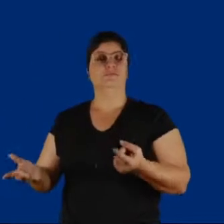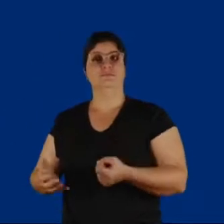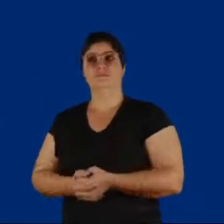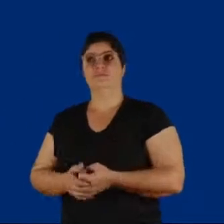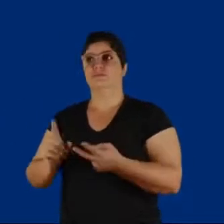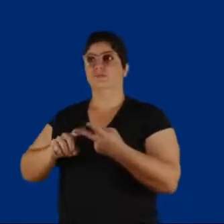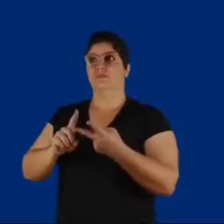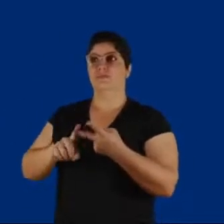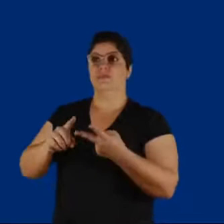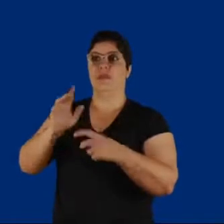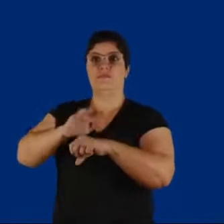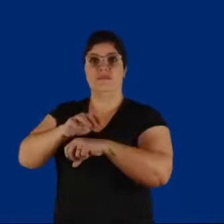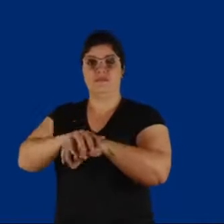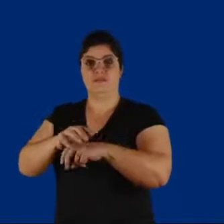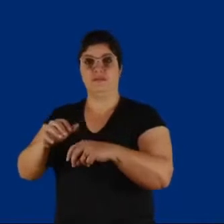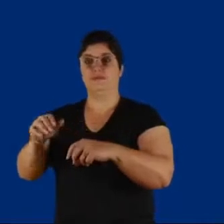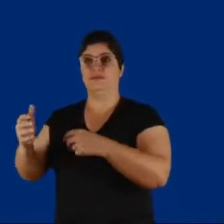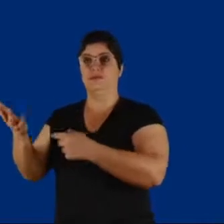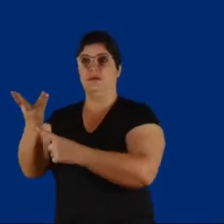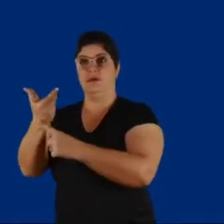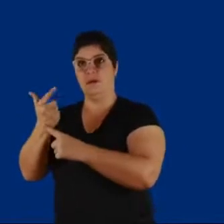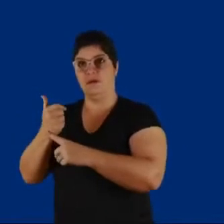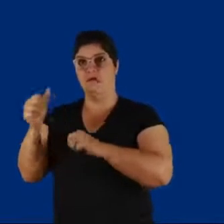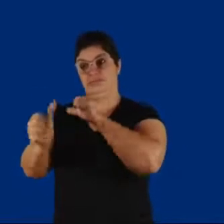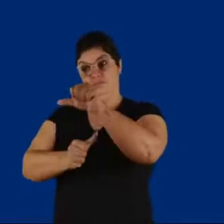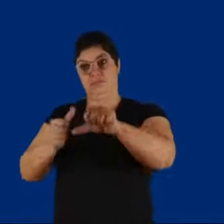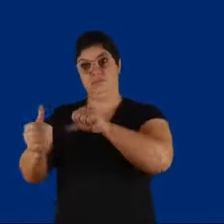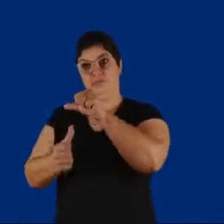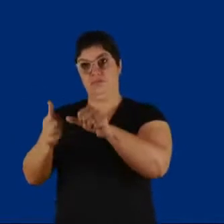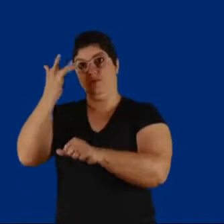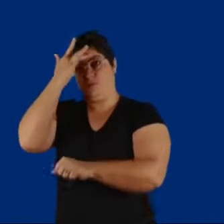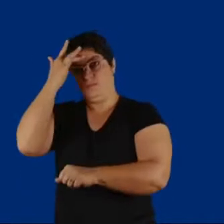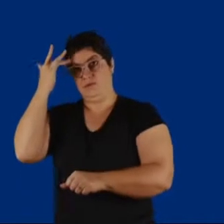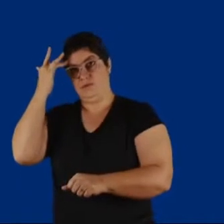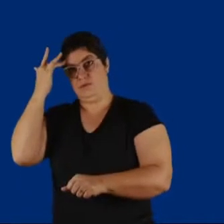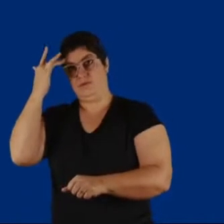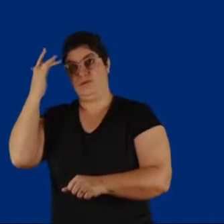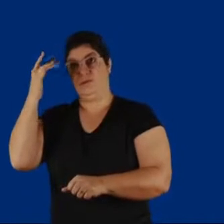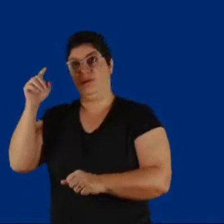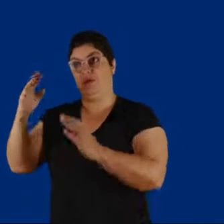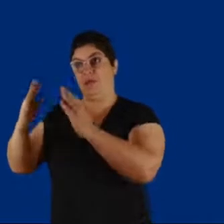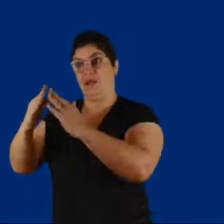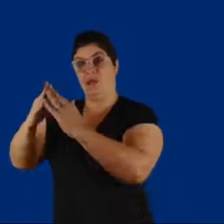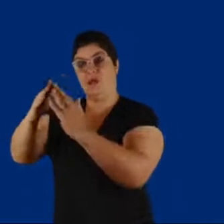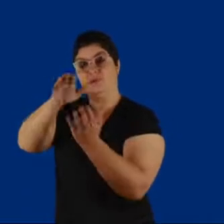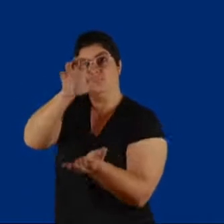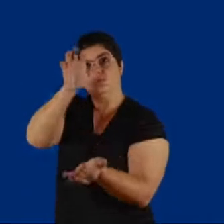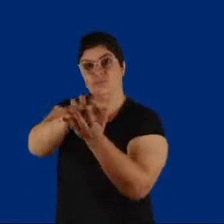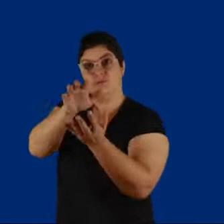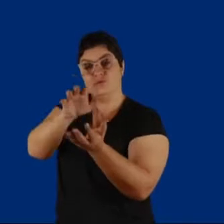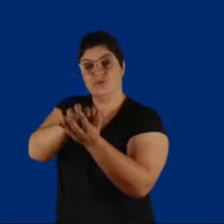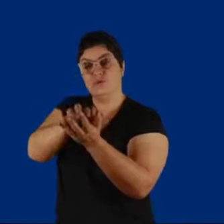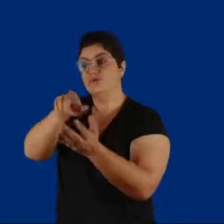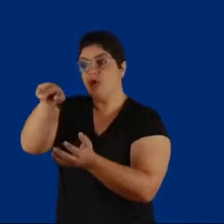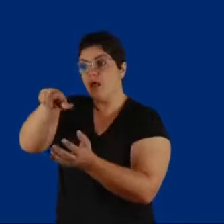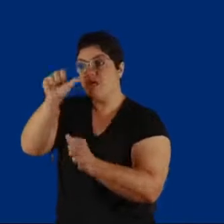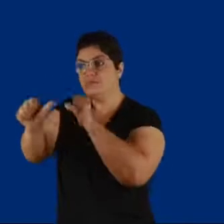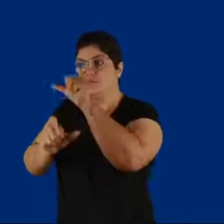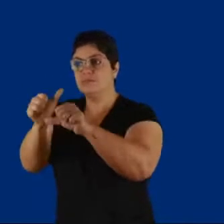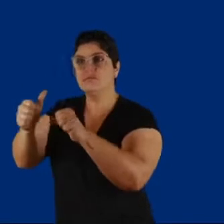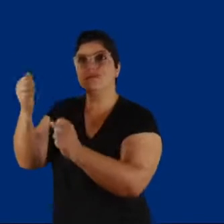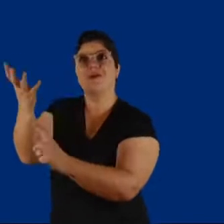para fazer arte. Ela transformou as pessoas do asilo em artistas. Isso aconteceu enquanto ela ainda estava